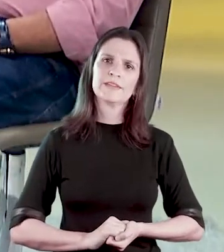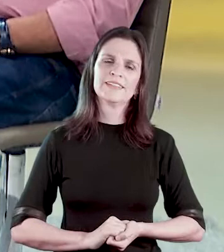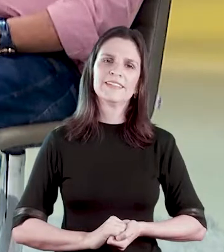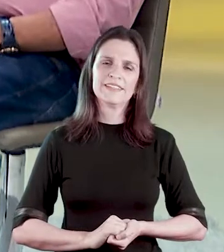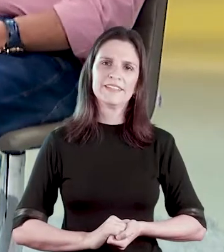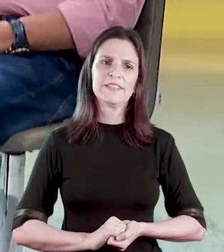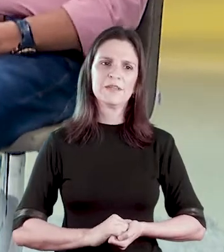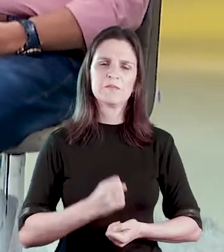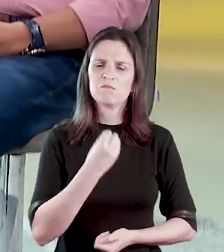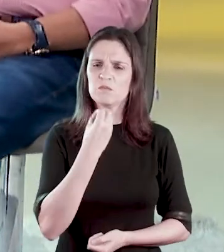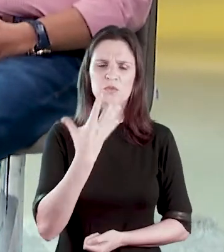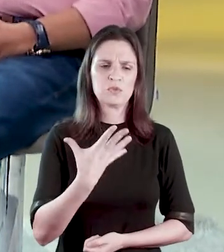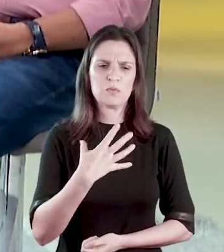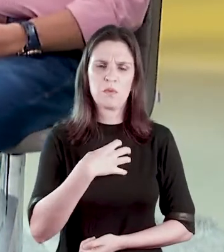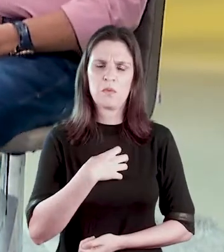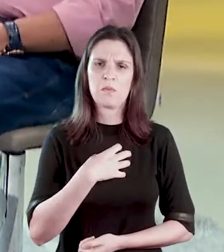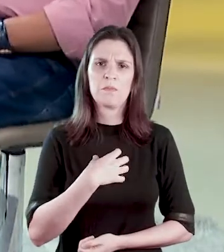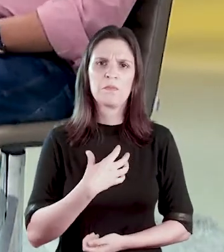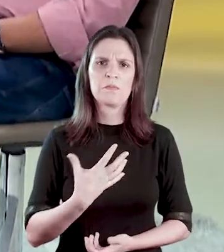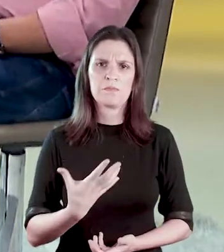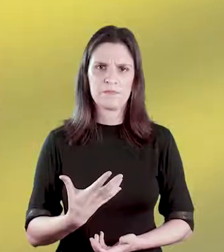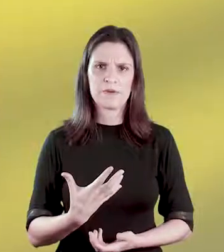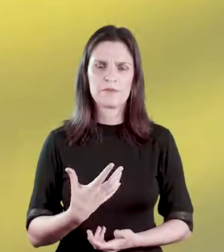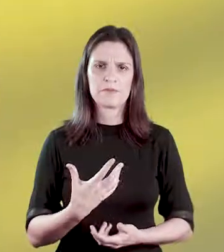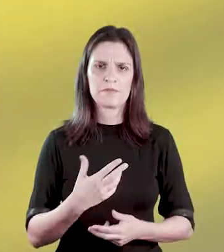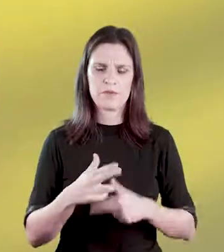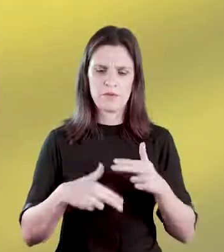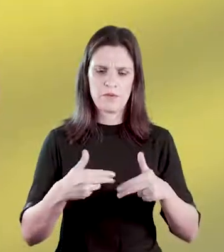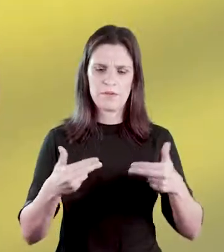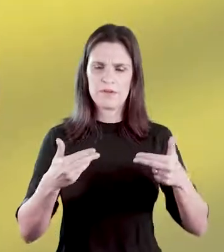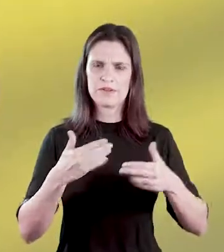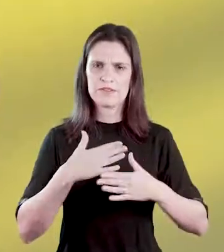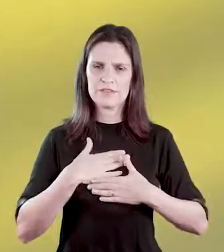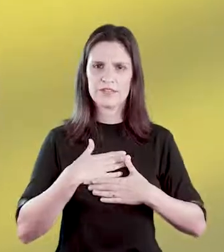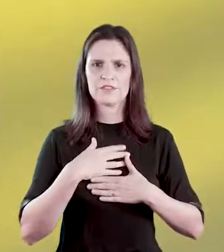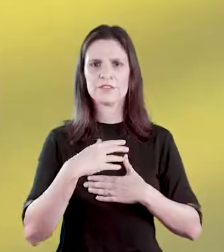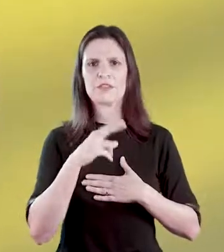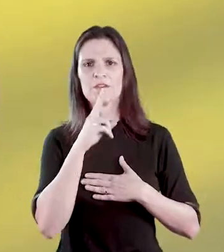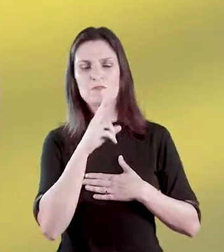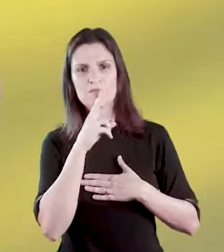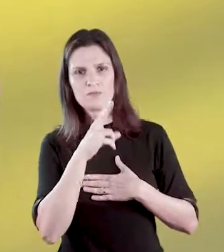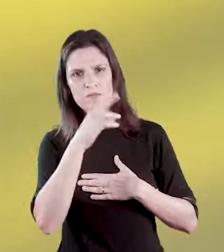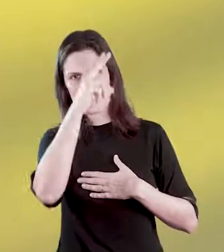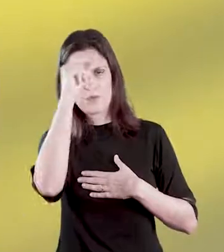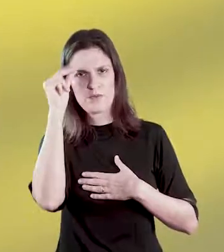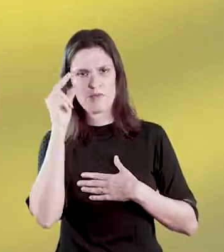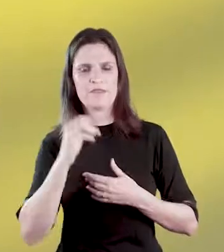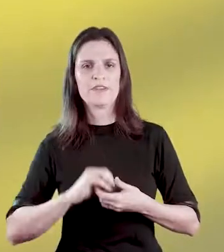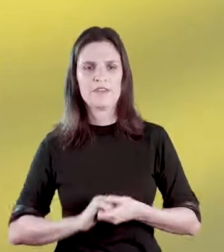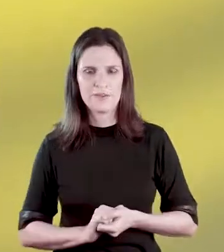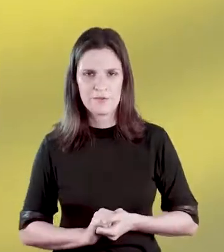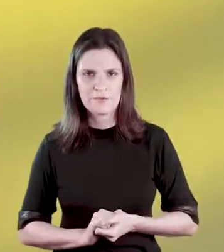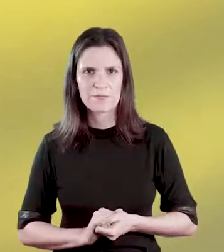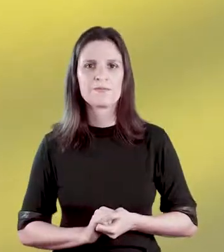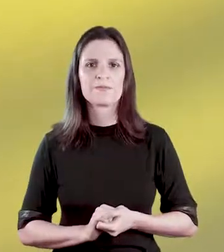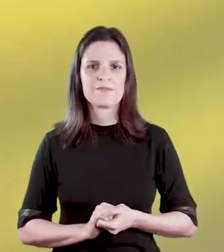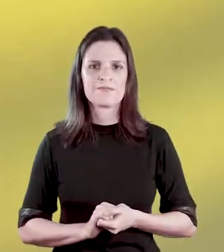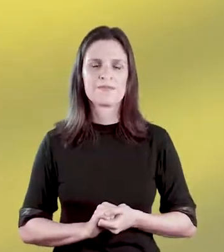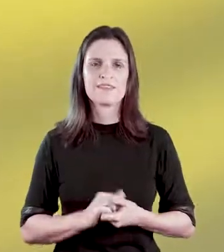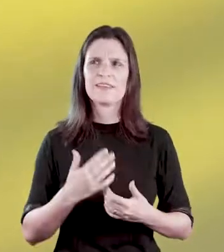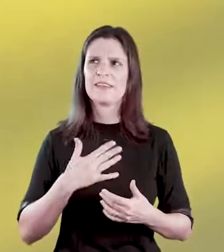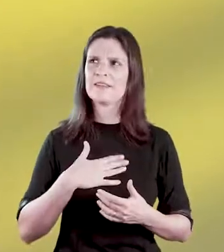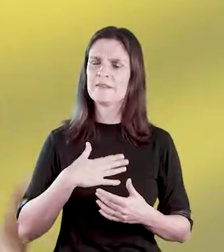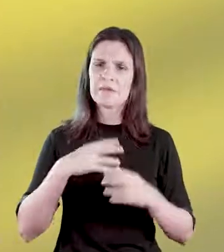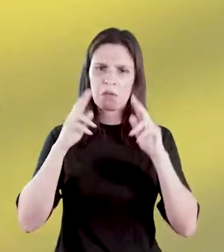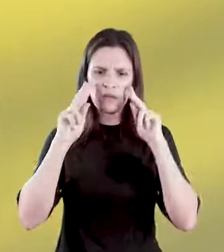segunda vida foi eu ter ido para o você foi um presente o rei do prefeito e um presente que eu acho que eu tinha